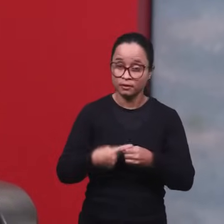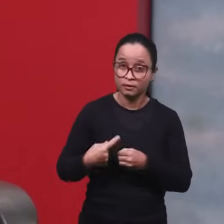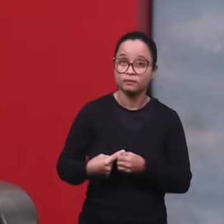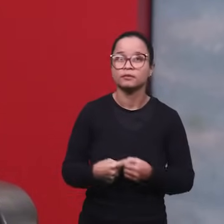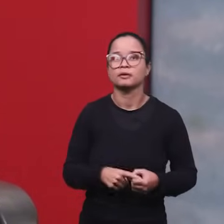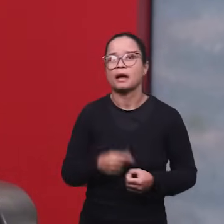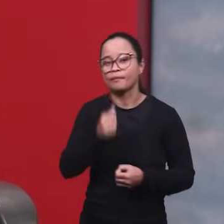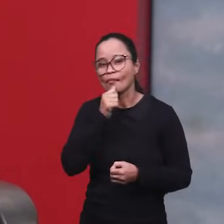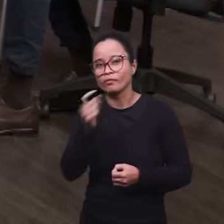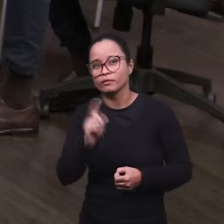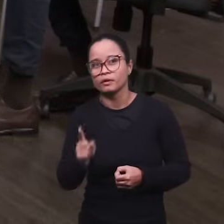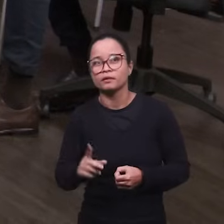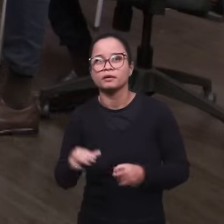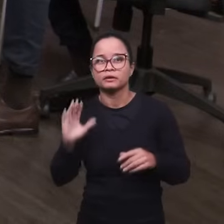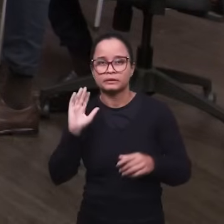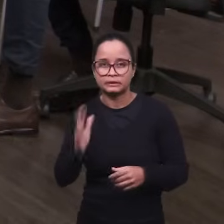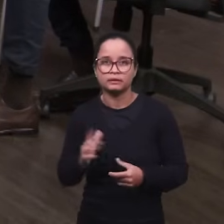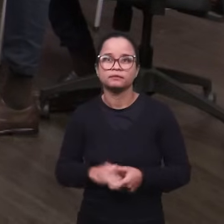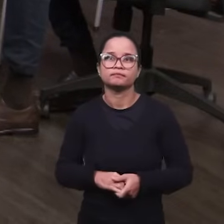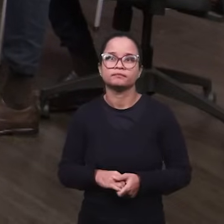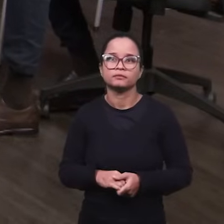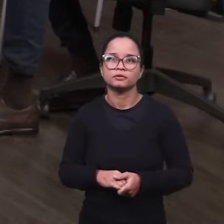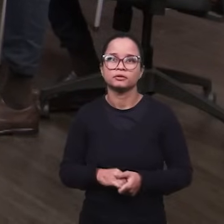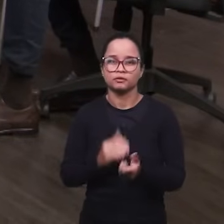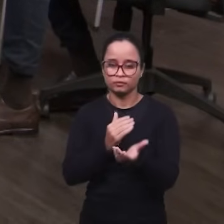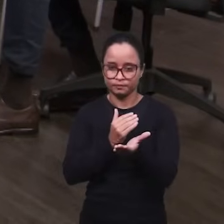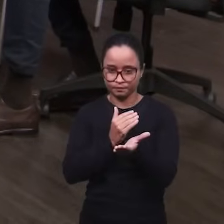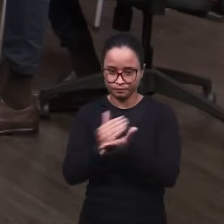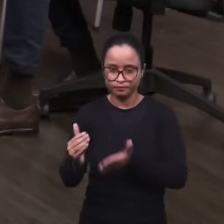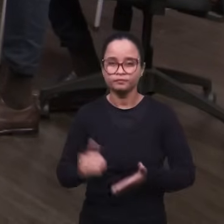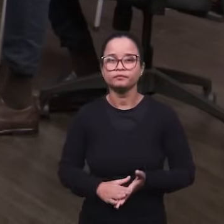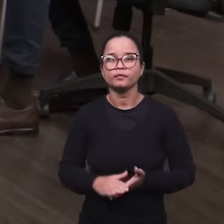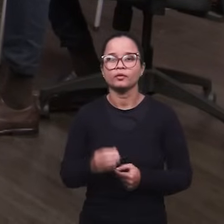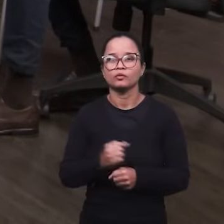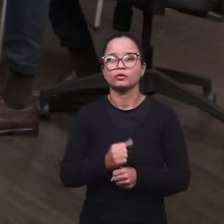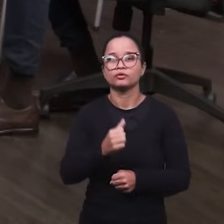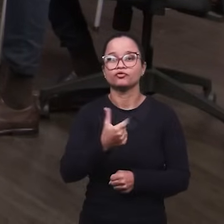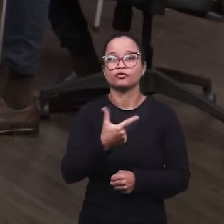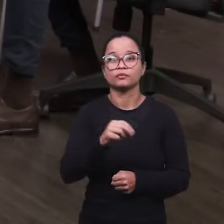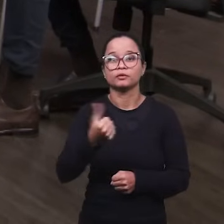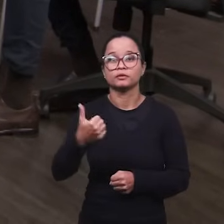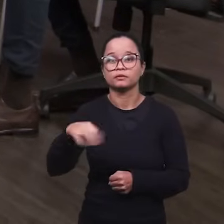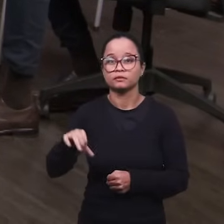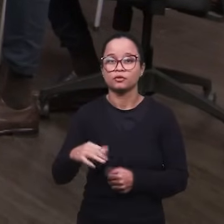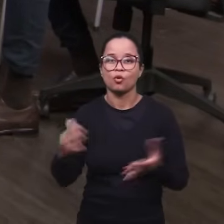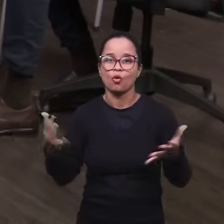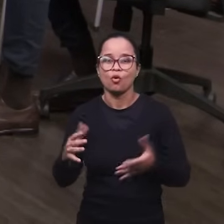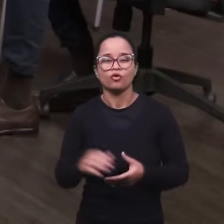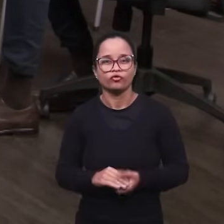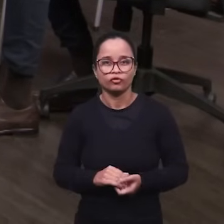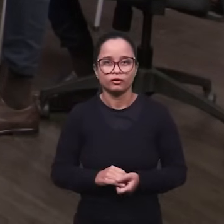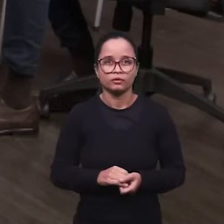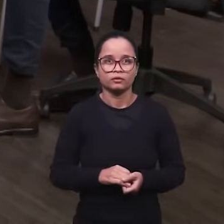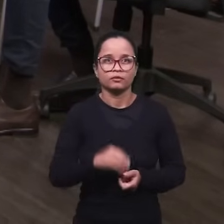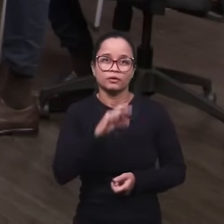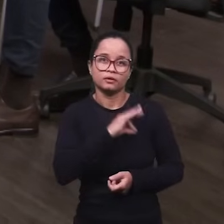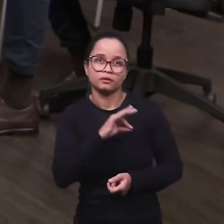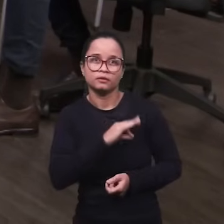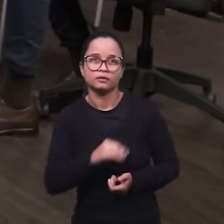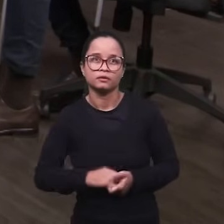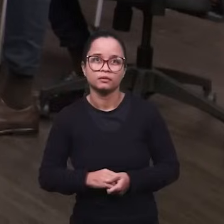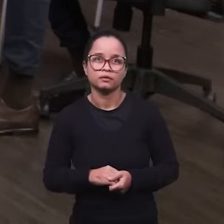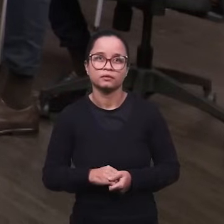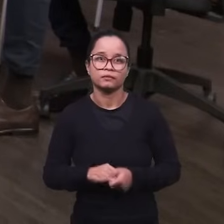vão aderir. E a União já, desde o início, né, de 2019. Então, hoje não vai ser mais o que ele ganha,